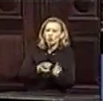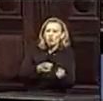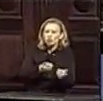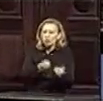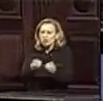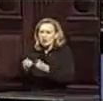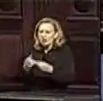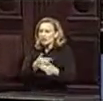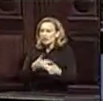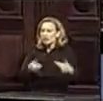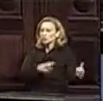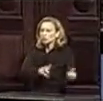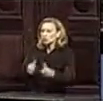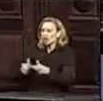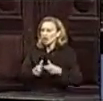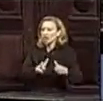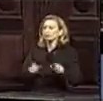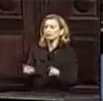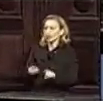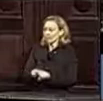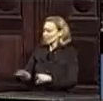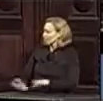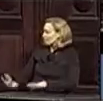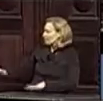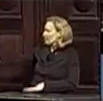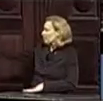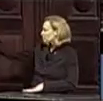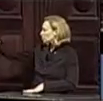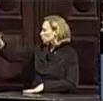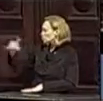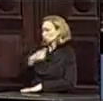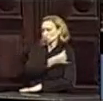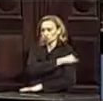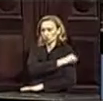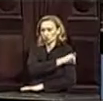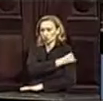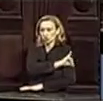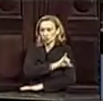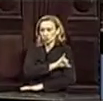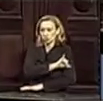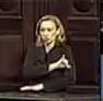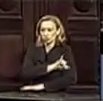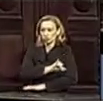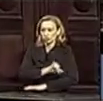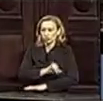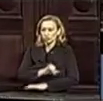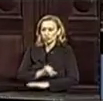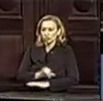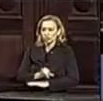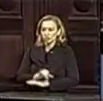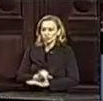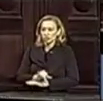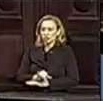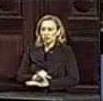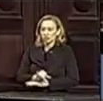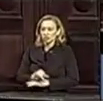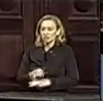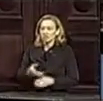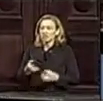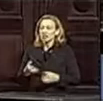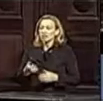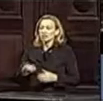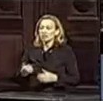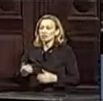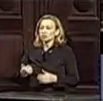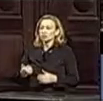Armadas atuando aqui nas favelas do Rio de Janeiro, tentando ocupar espaço e conquistar a opinião